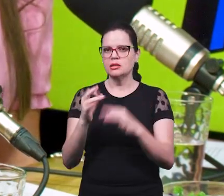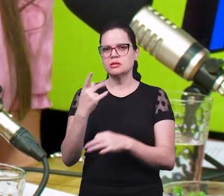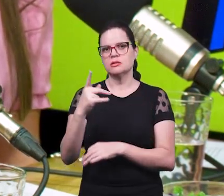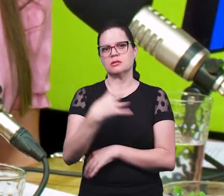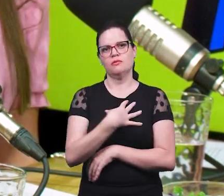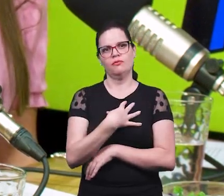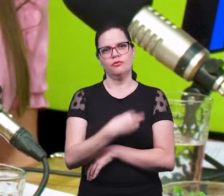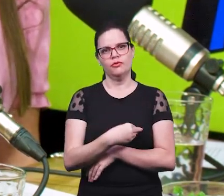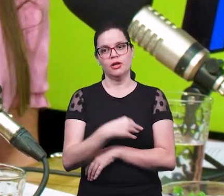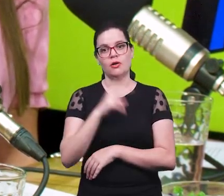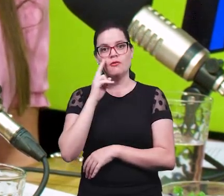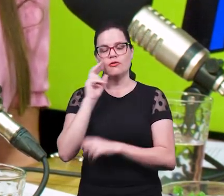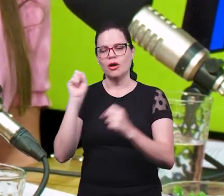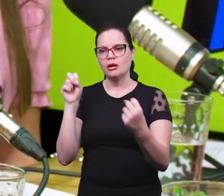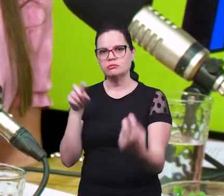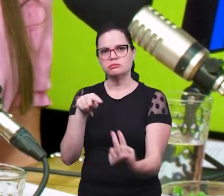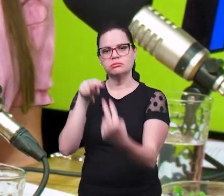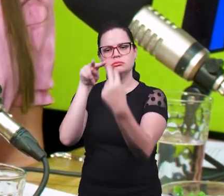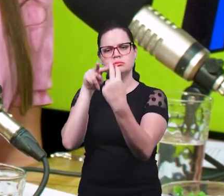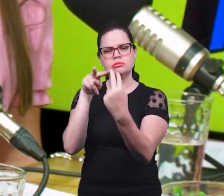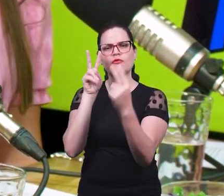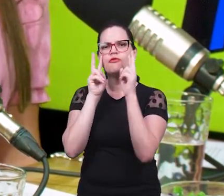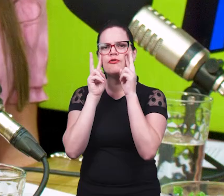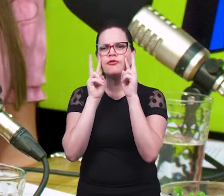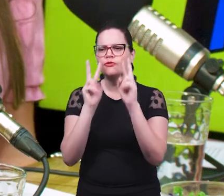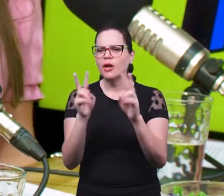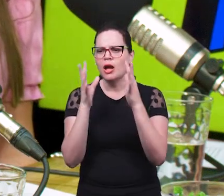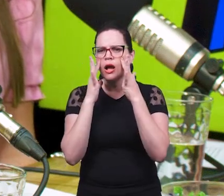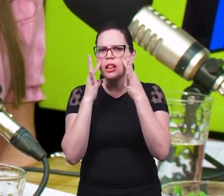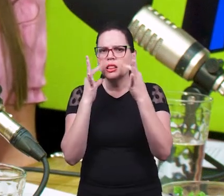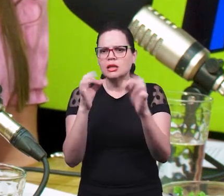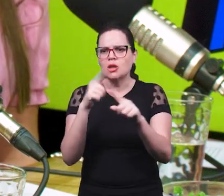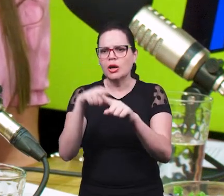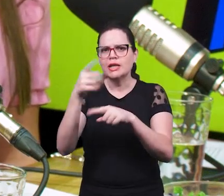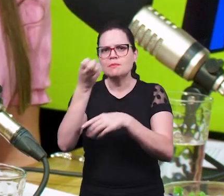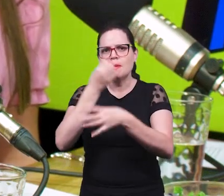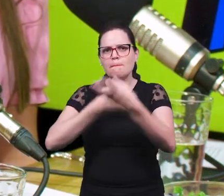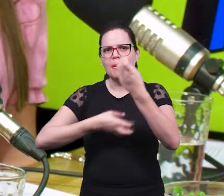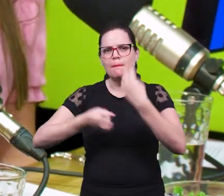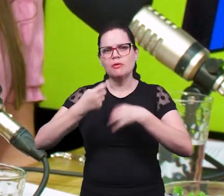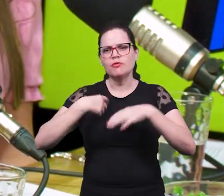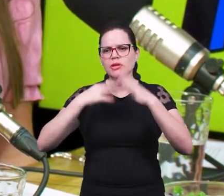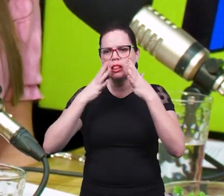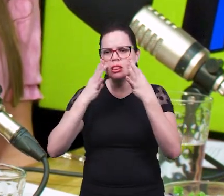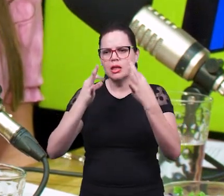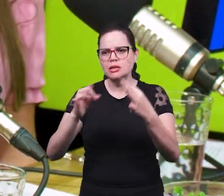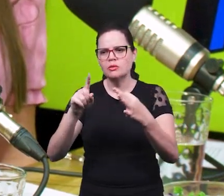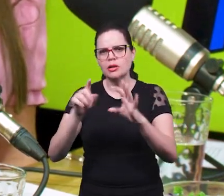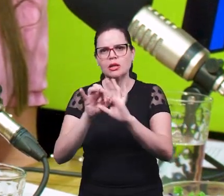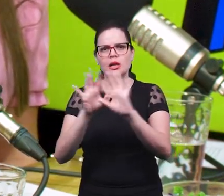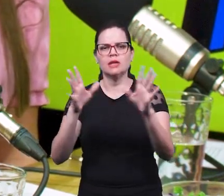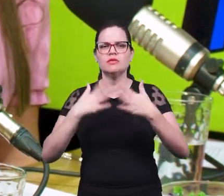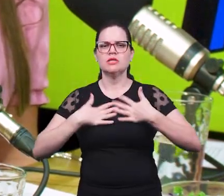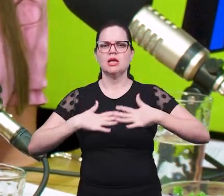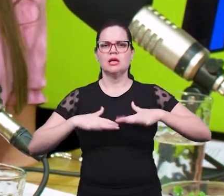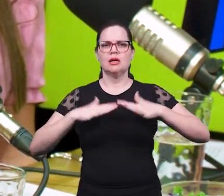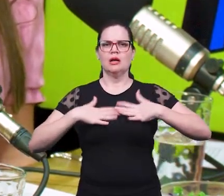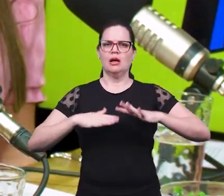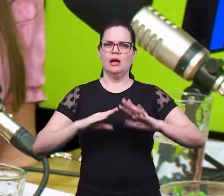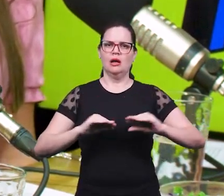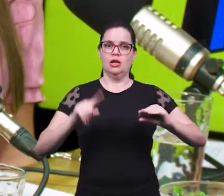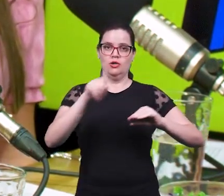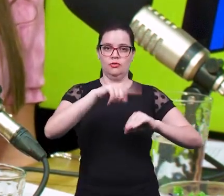olhos dos seus filhos, para quando eles vierem argumentar, eles terem essa liberdade e